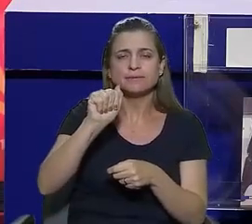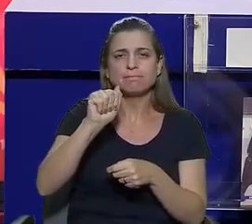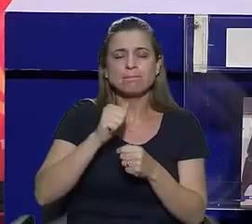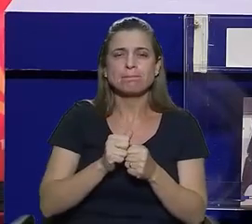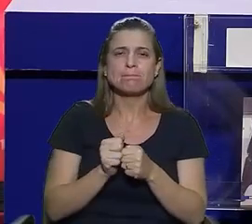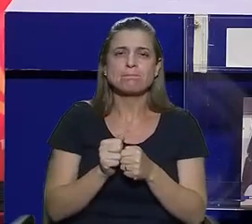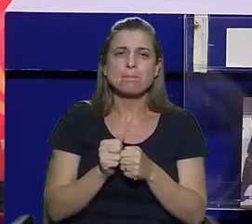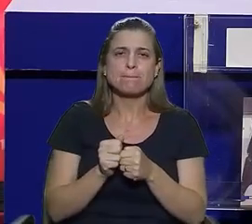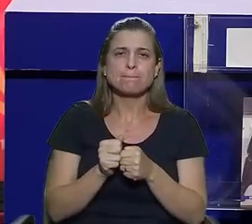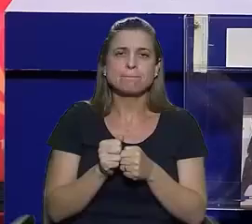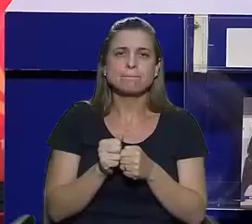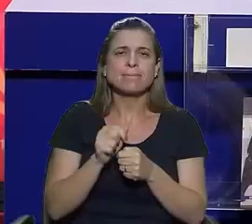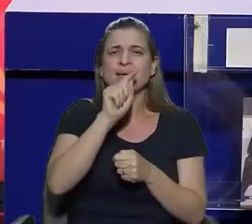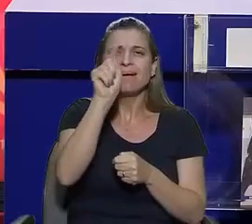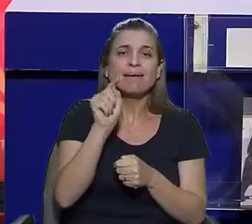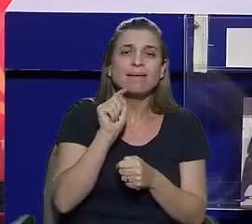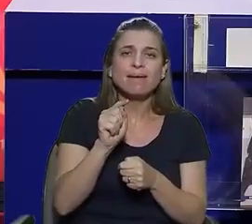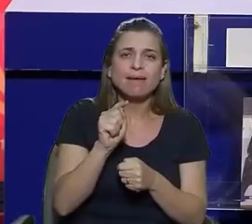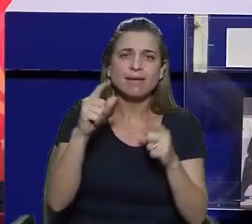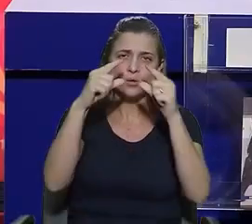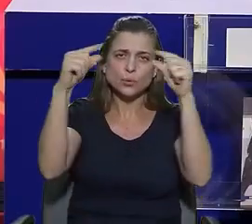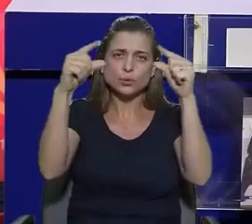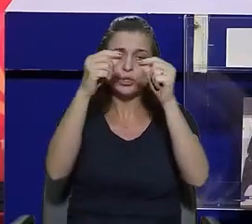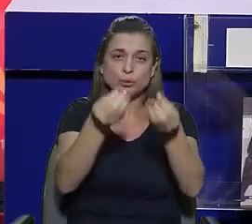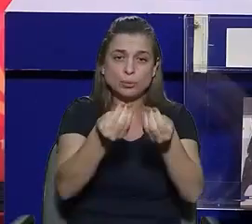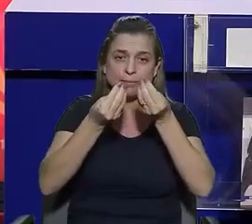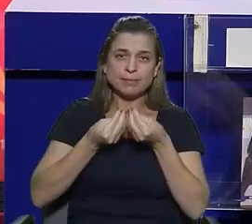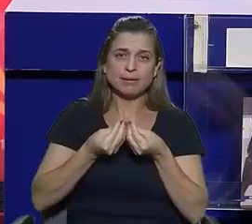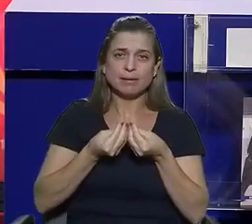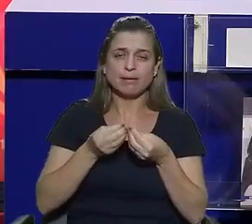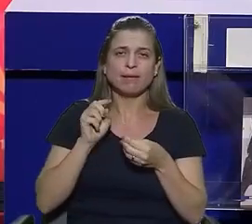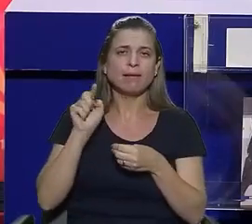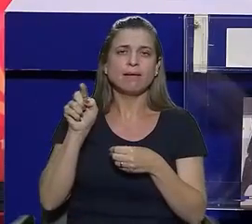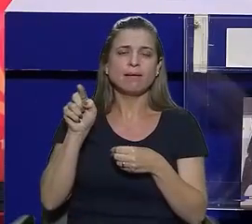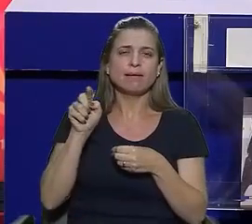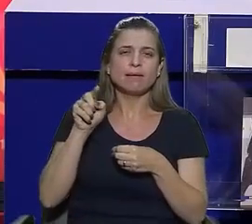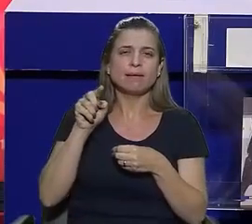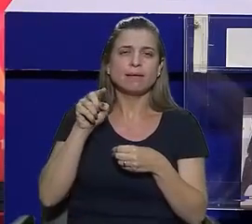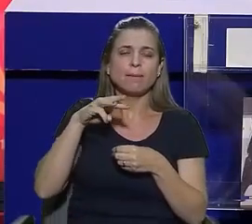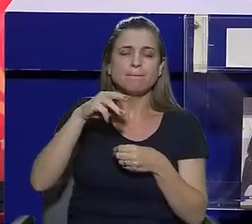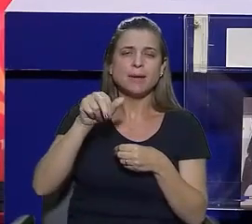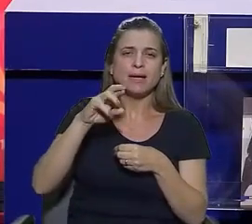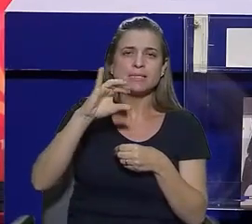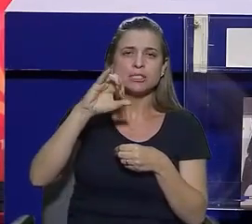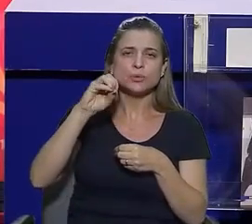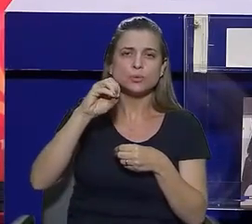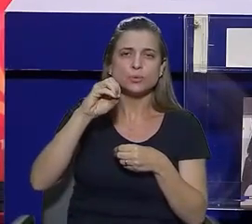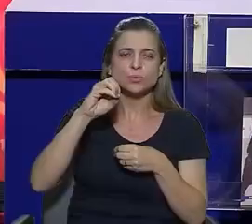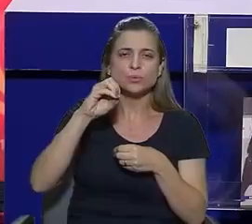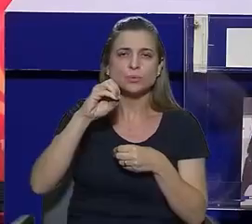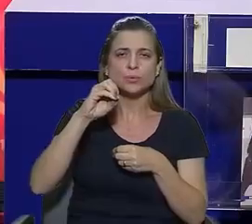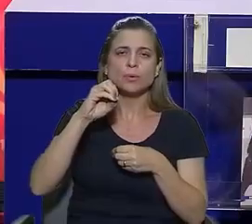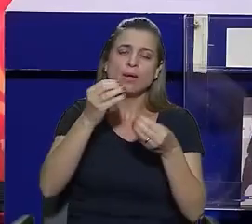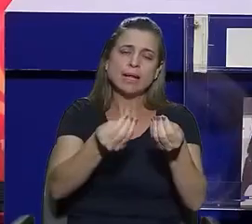Aí eu digo, quem vai me dar esse título é o Max Martins, um poeta de Belém do Pará, já falecido, um grande poeta brasileiro. Eu